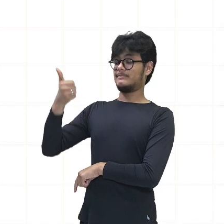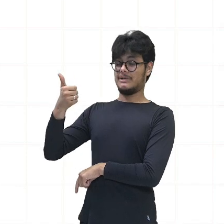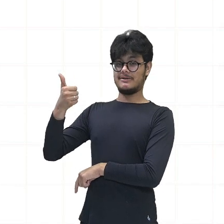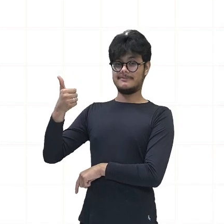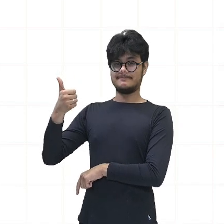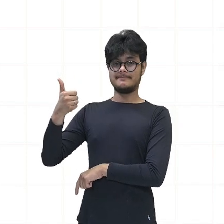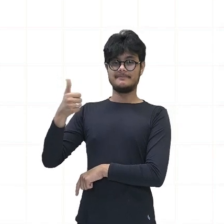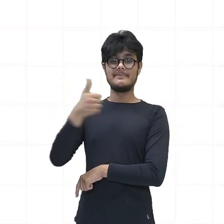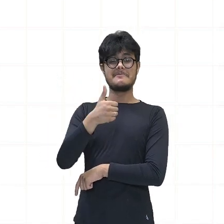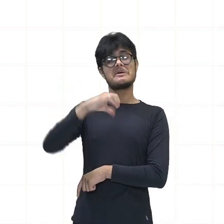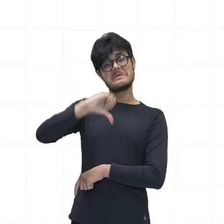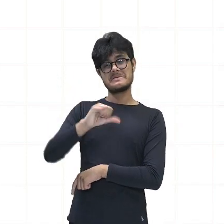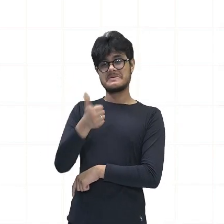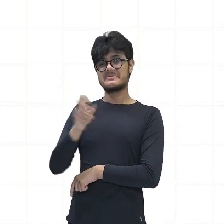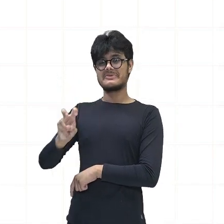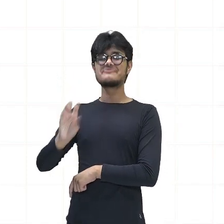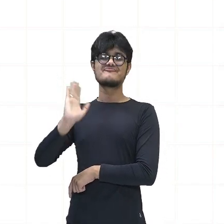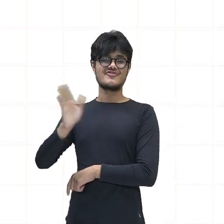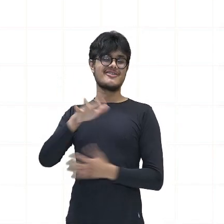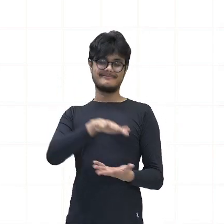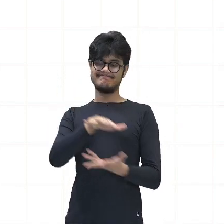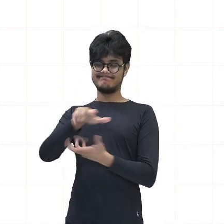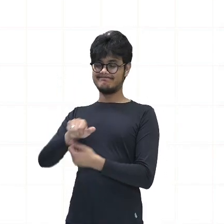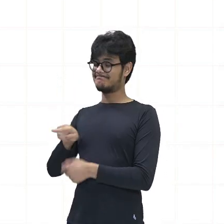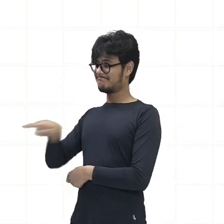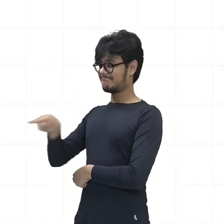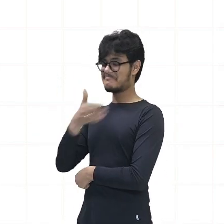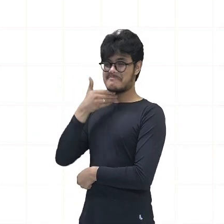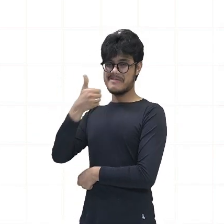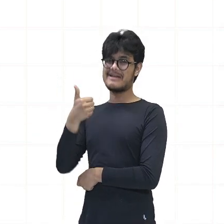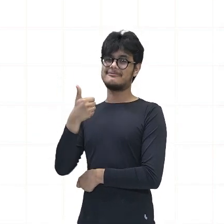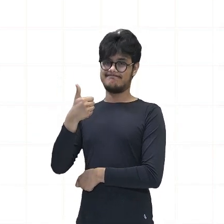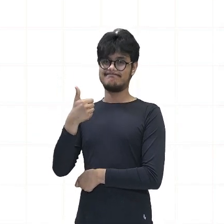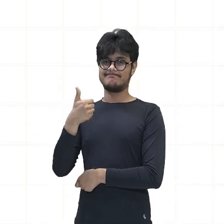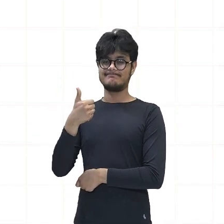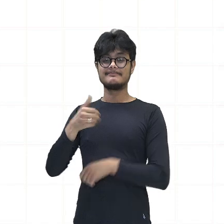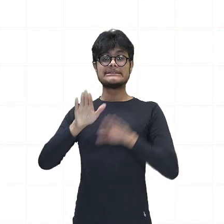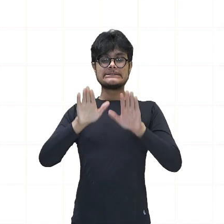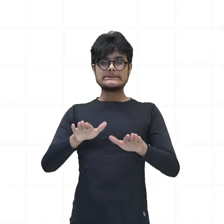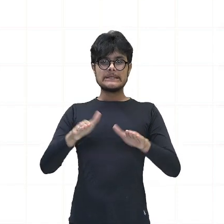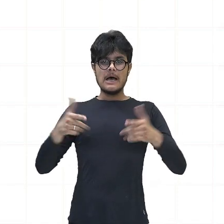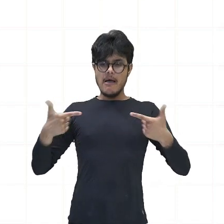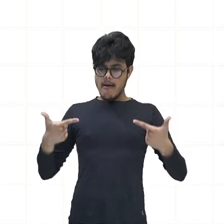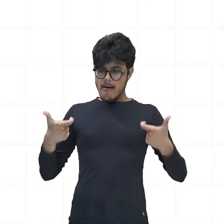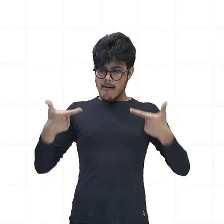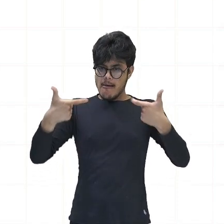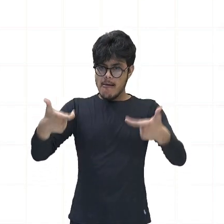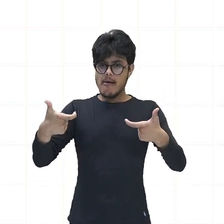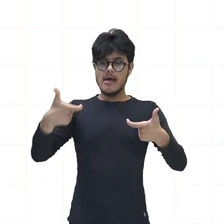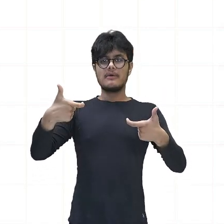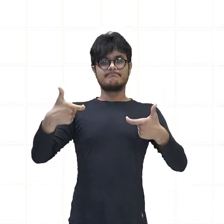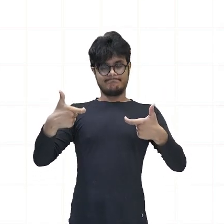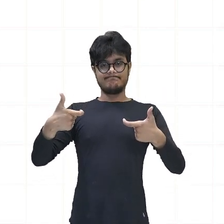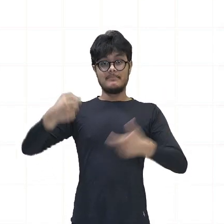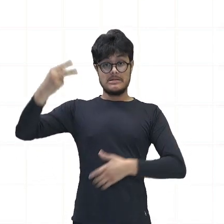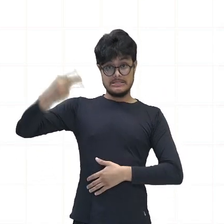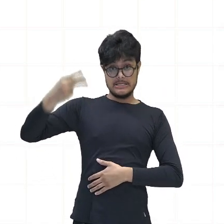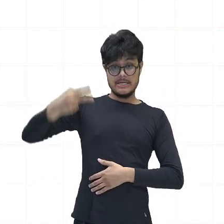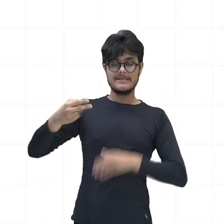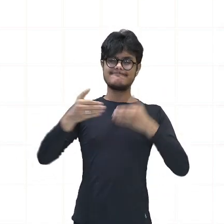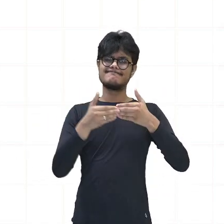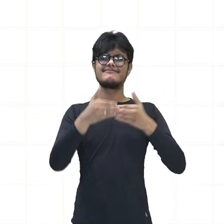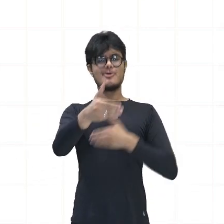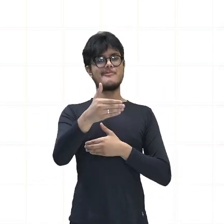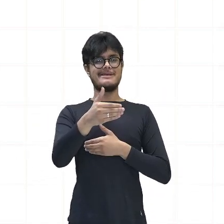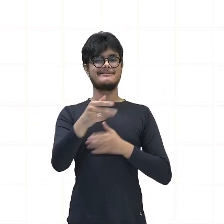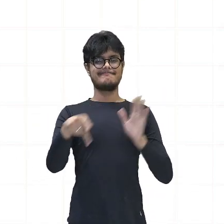1915 ela já dominava o cenário internacional. Por causa da Segunda Guerra Mundial, um novo ciclo da borracha ele